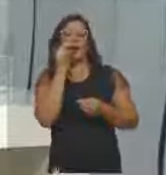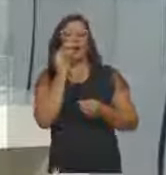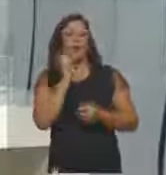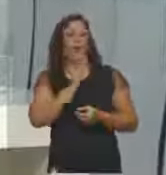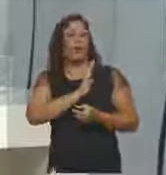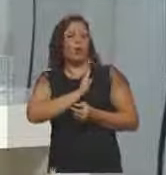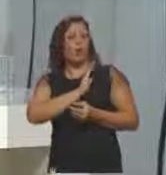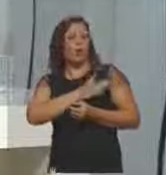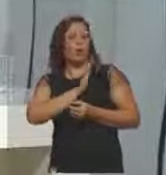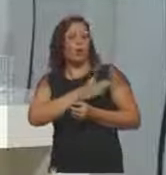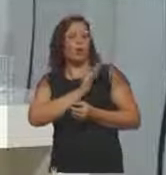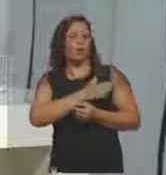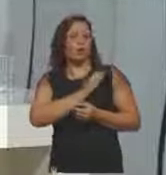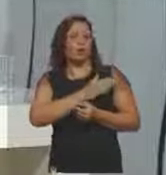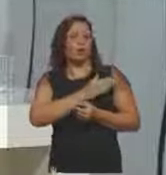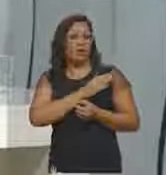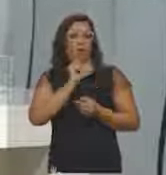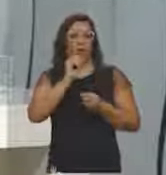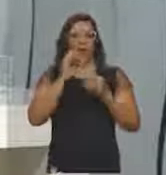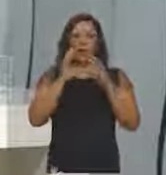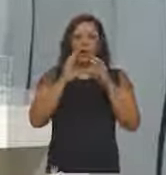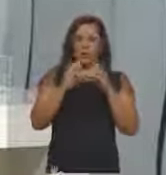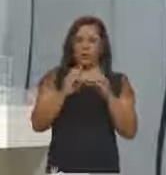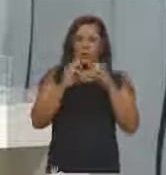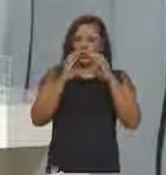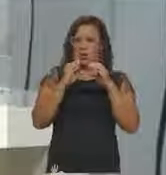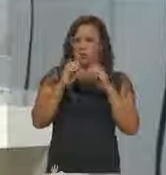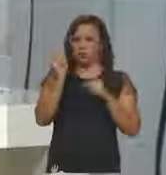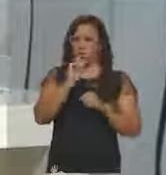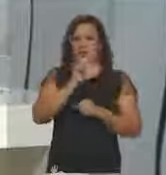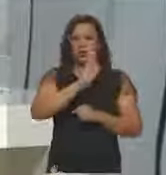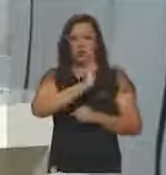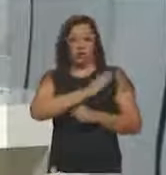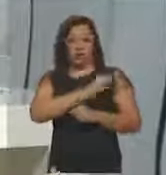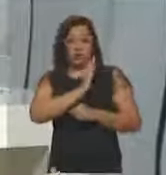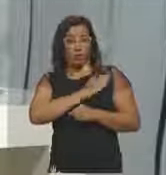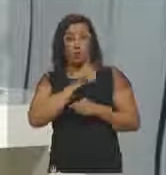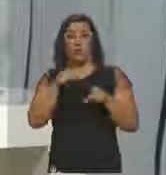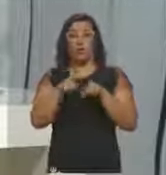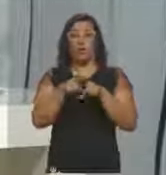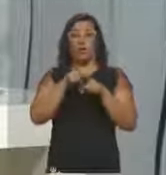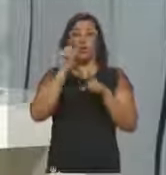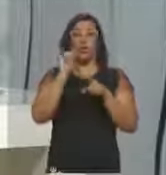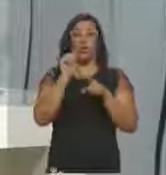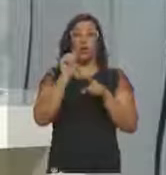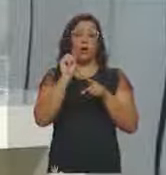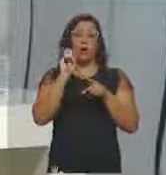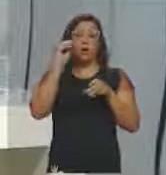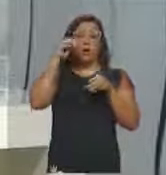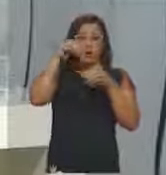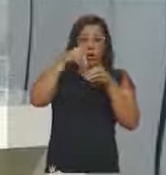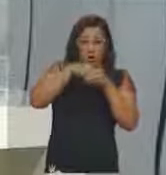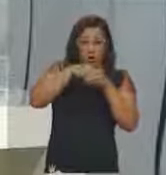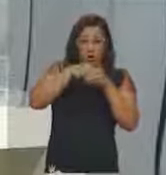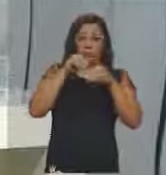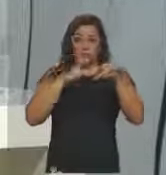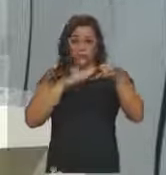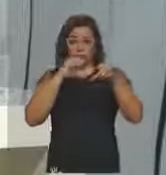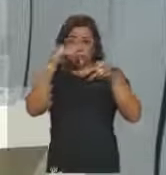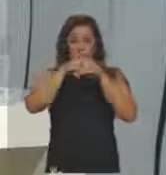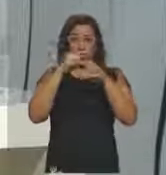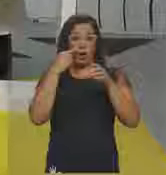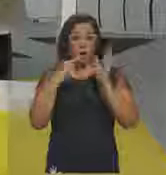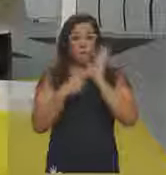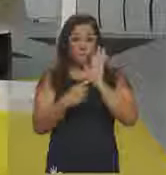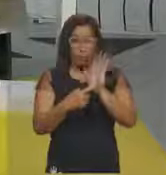é uma estrutura maciça. Não, o coração ele tem cavidades, ou seja, ele tem, de certa forma, ele é oco por dentro. Quero mostrar